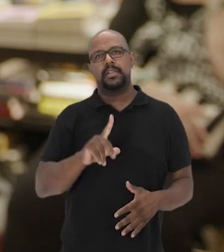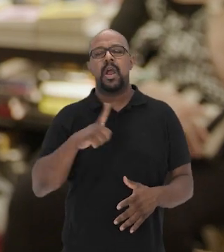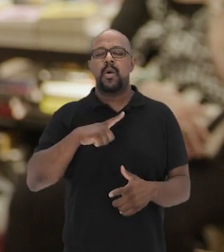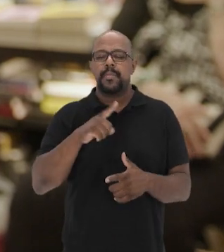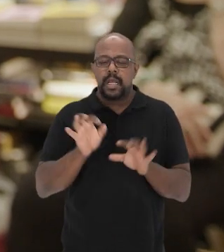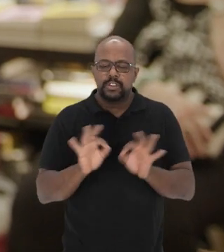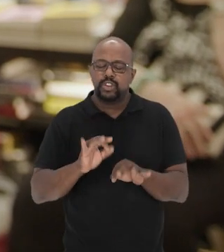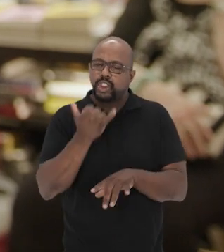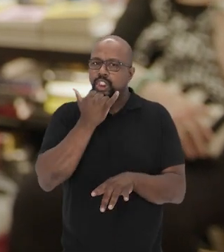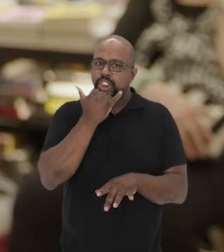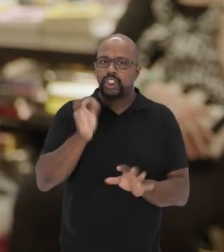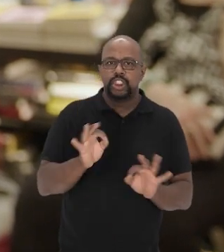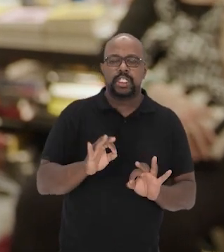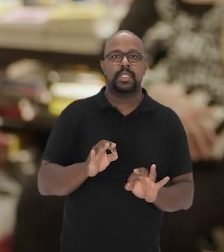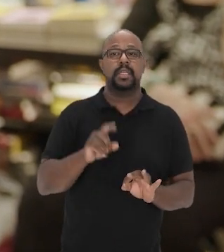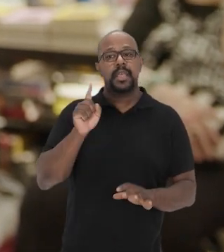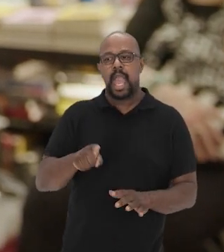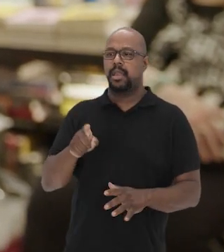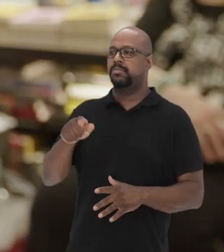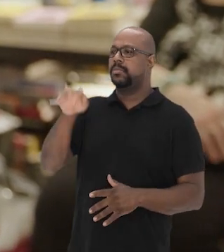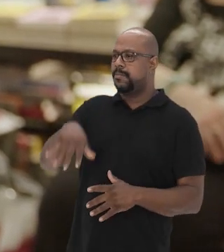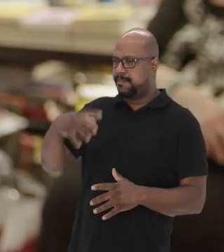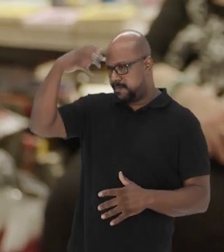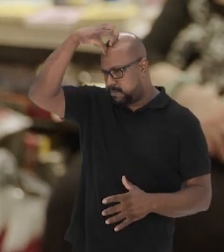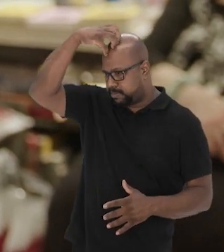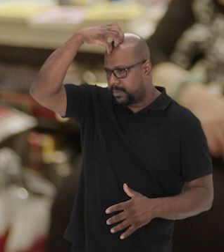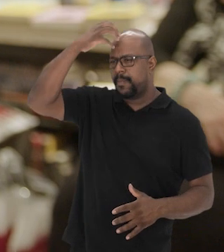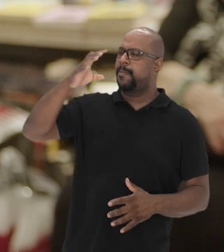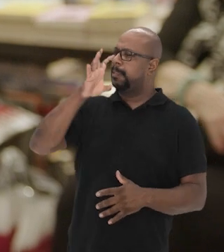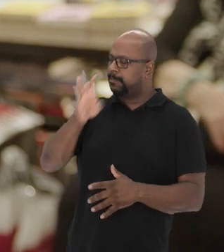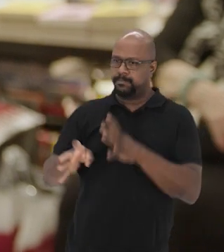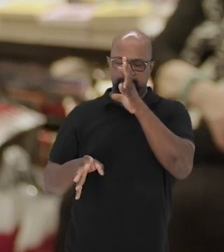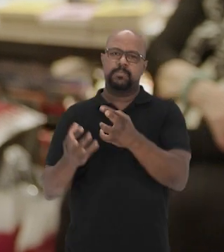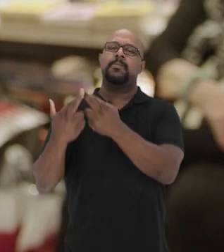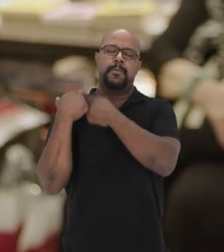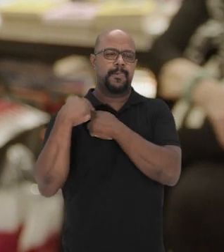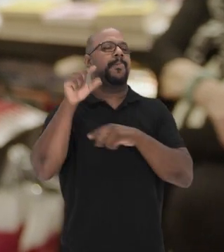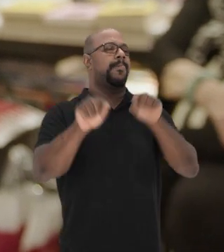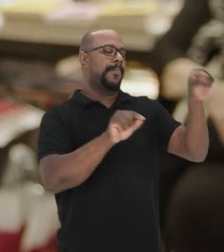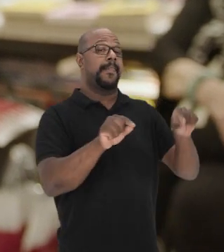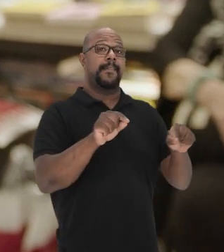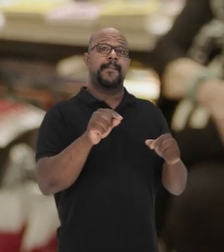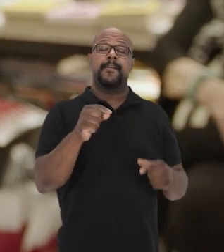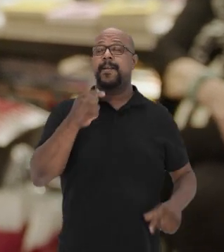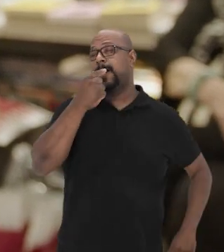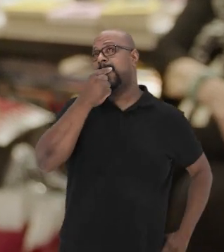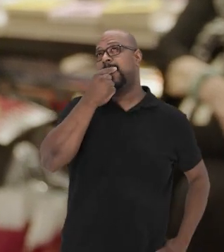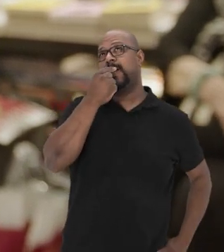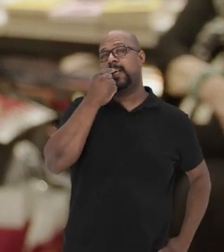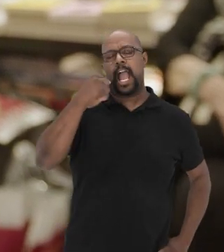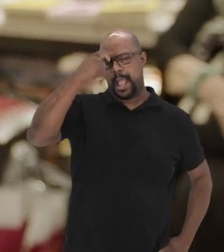ou seja responsabilizar aqueles que deveriam ser responsabilizados e ao mesmo tempo a memória